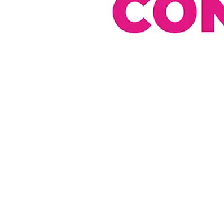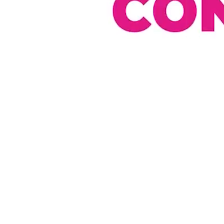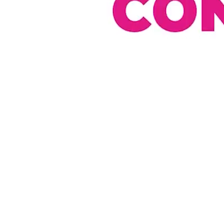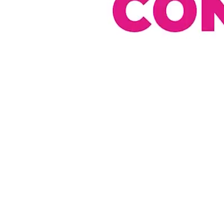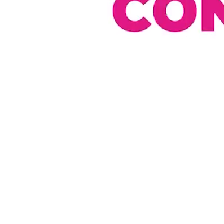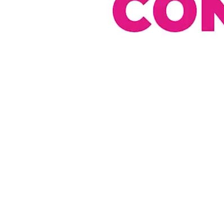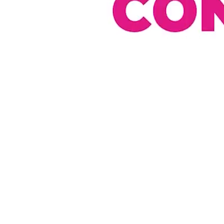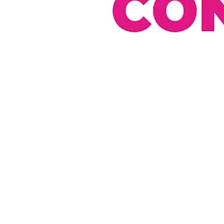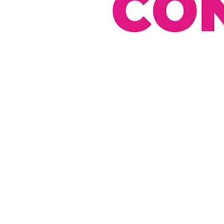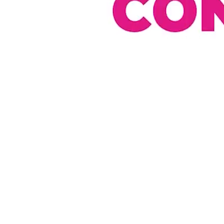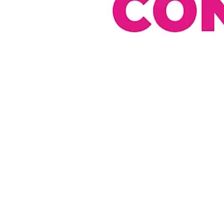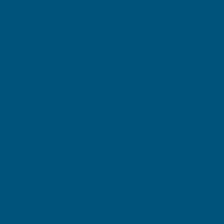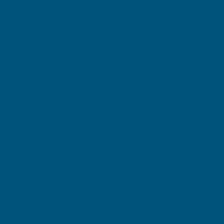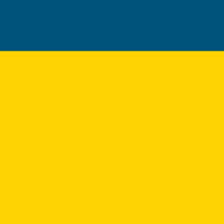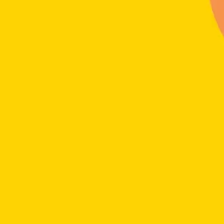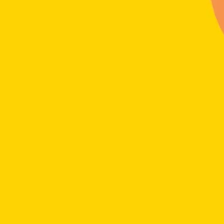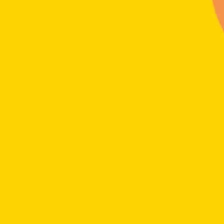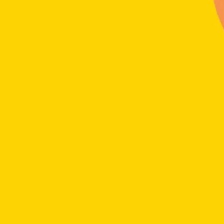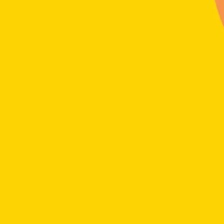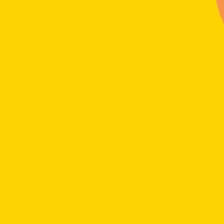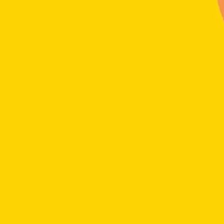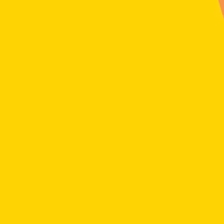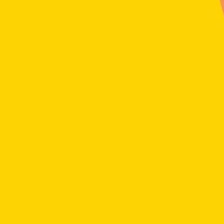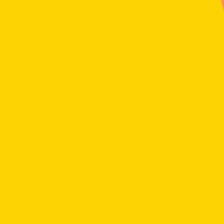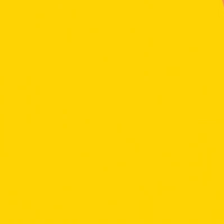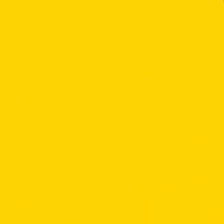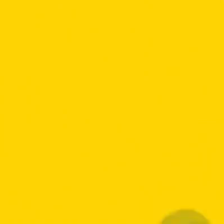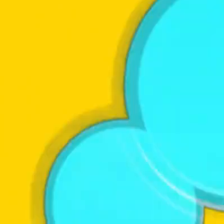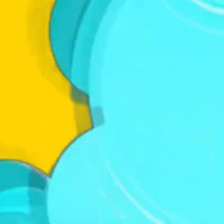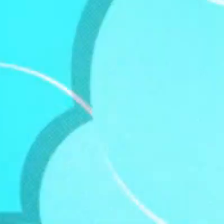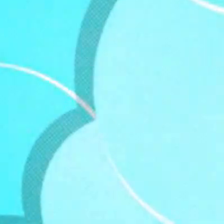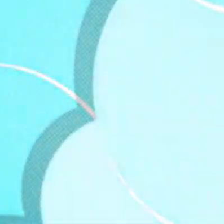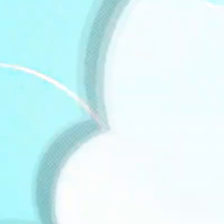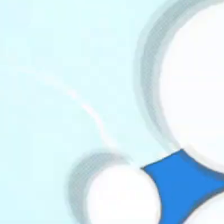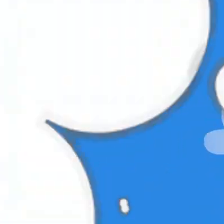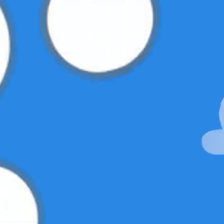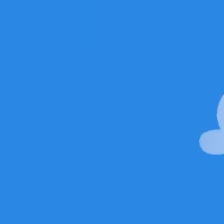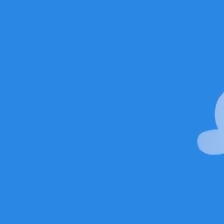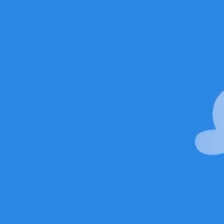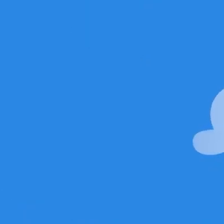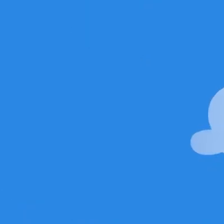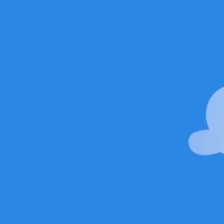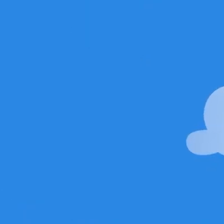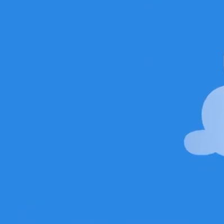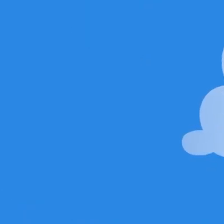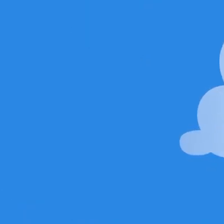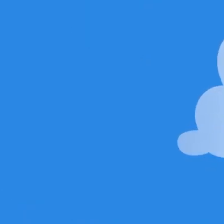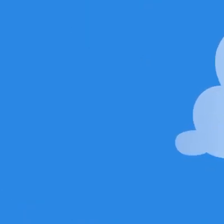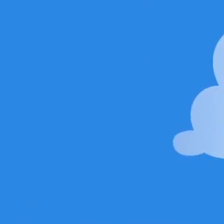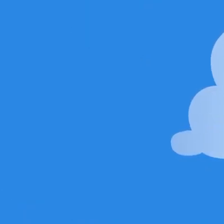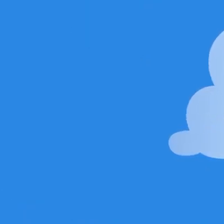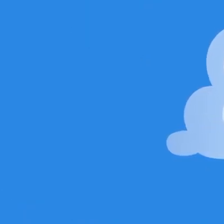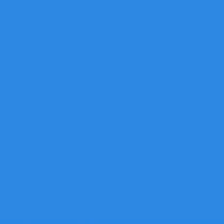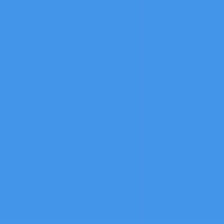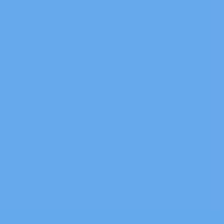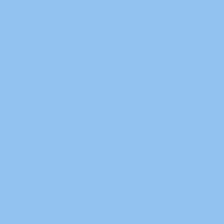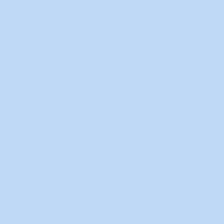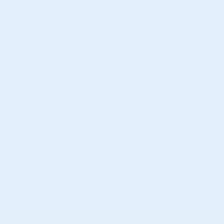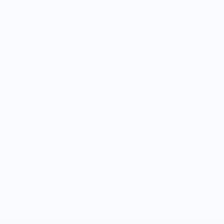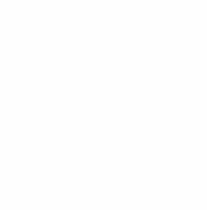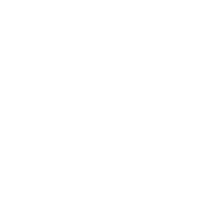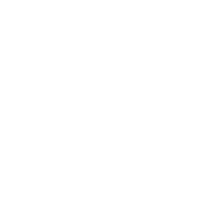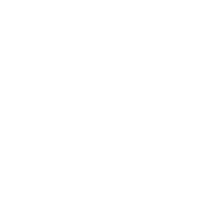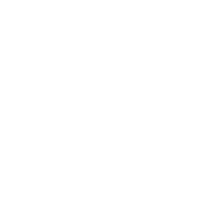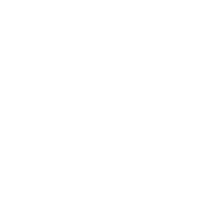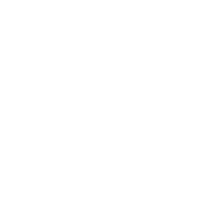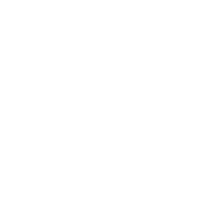um pediatra de confiança e tire todas as suas dúvidas. O diagnóstico precoce salva vidas.